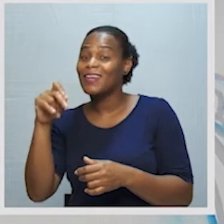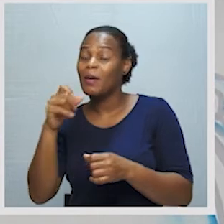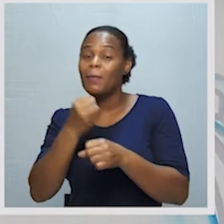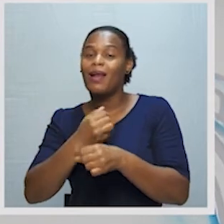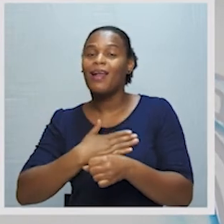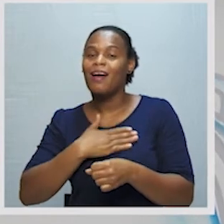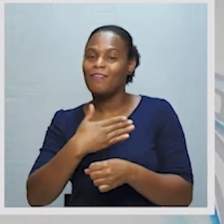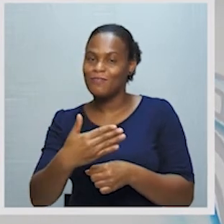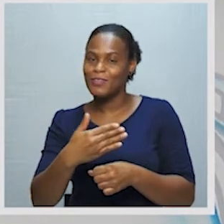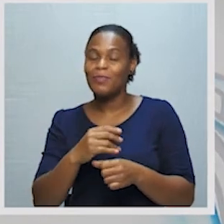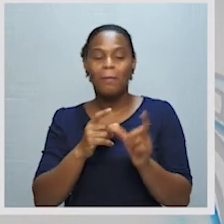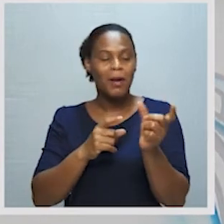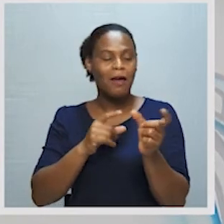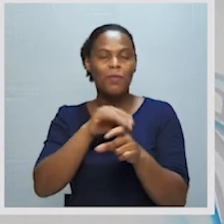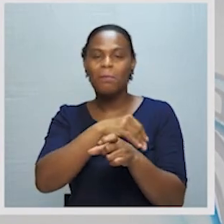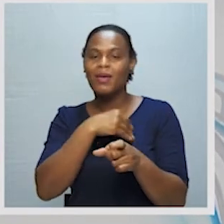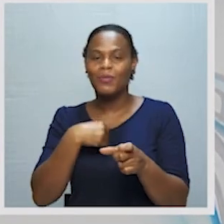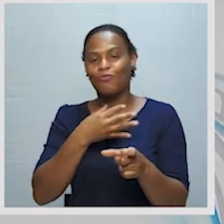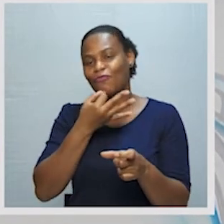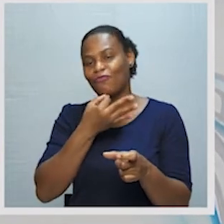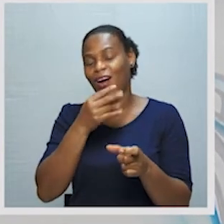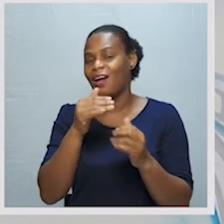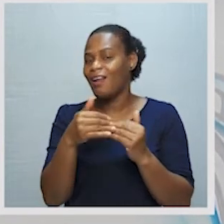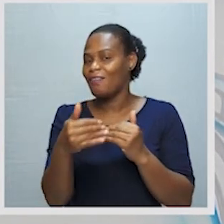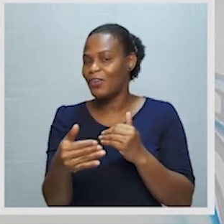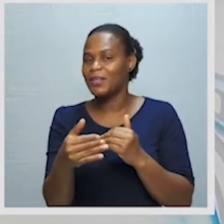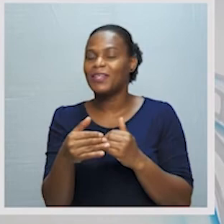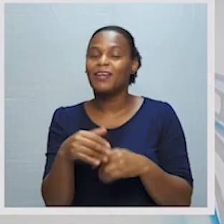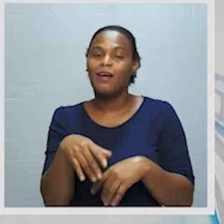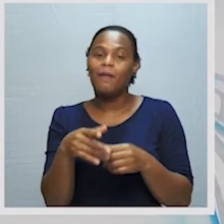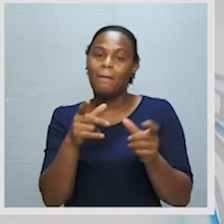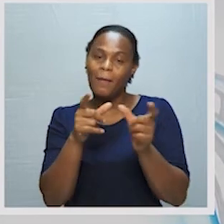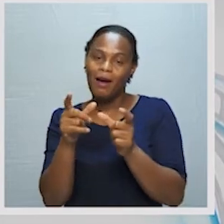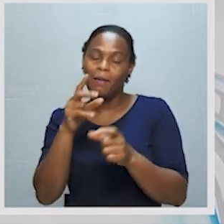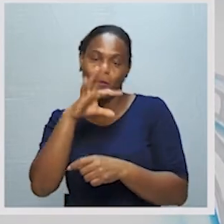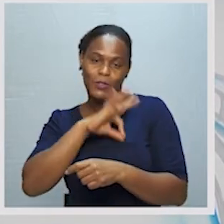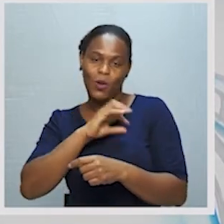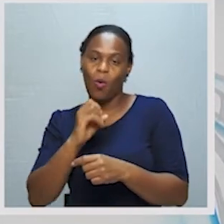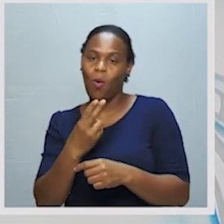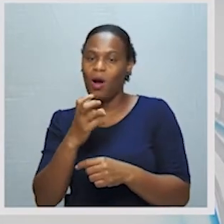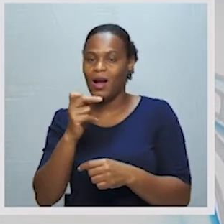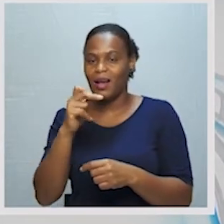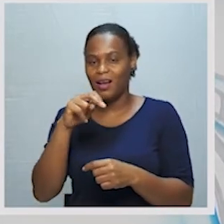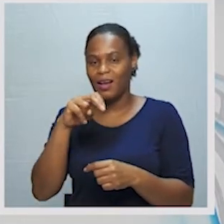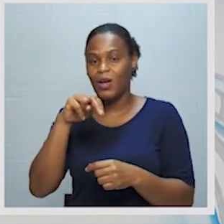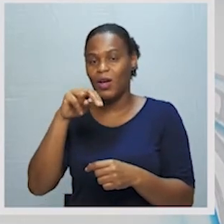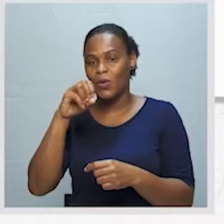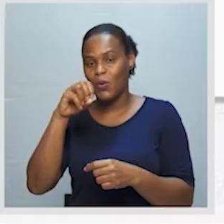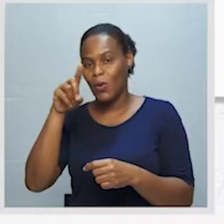temos vocábulos utilizados pelos médicos. Então, aqui nós estamos esperando a vertente profissional ou